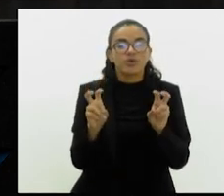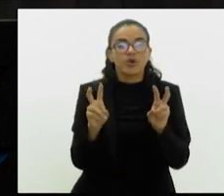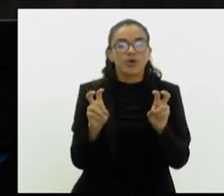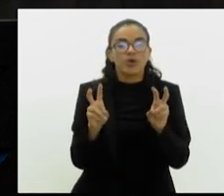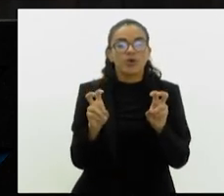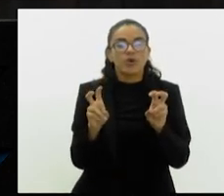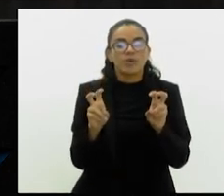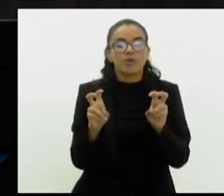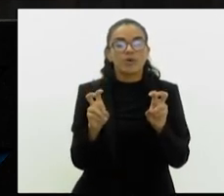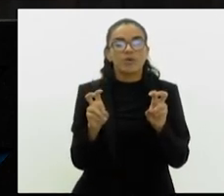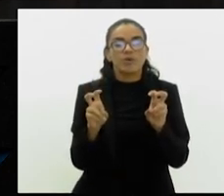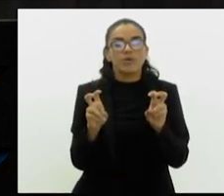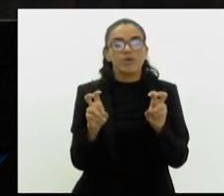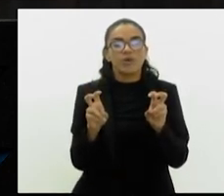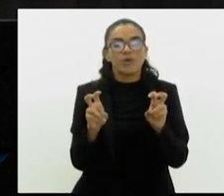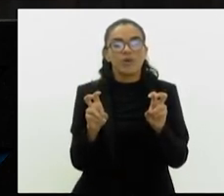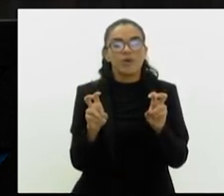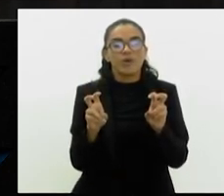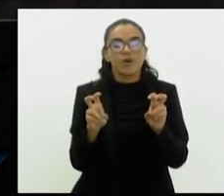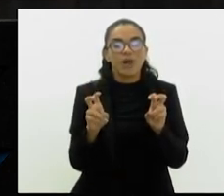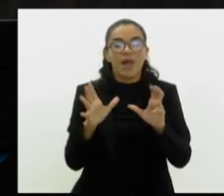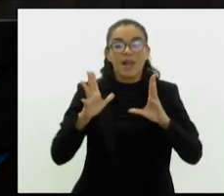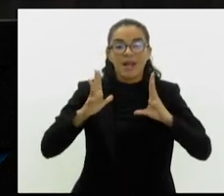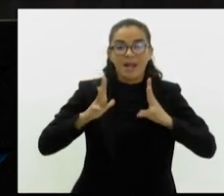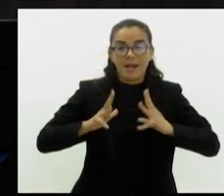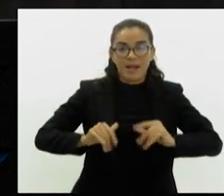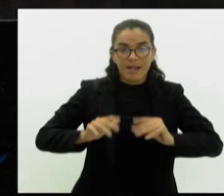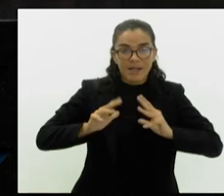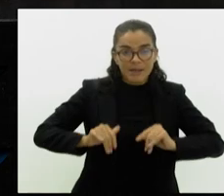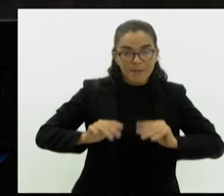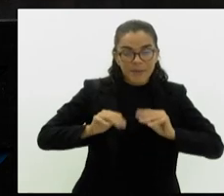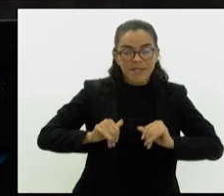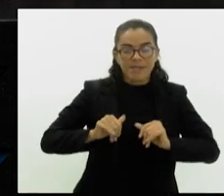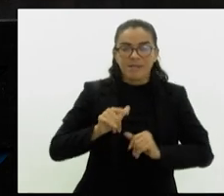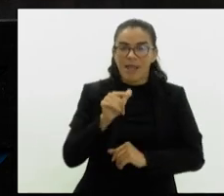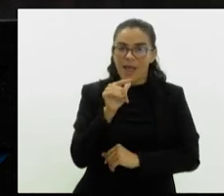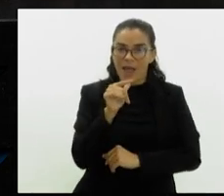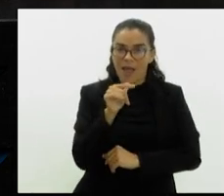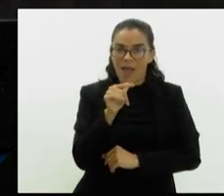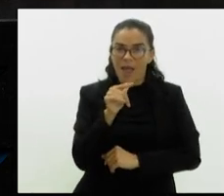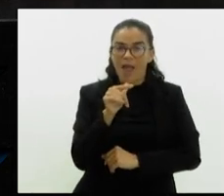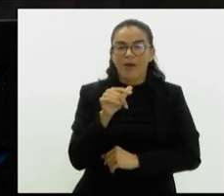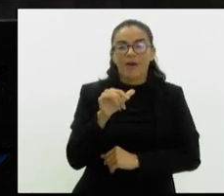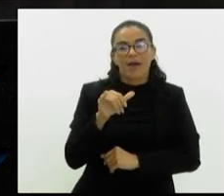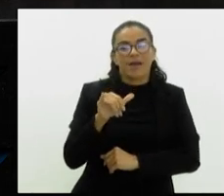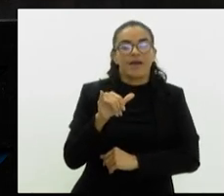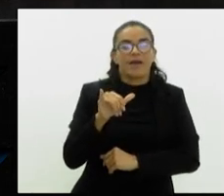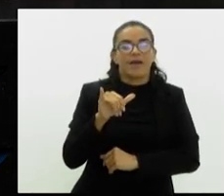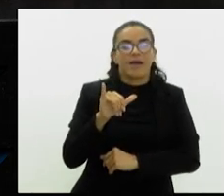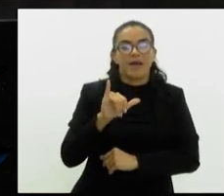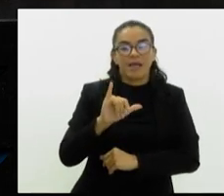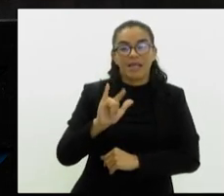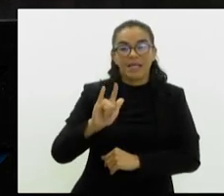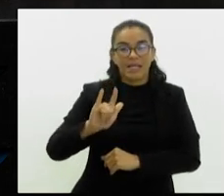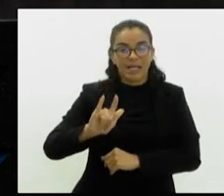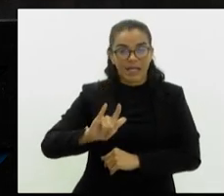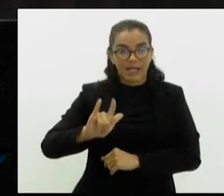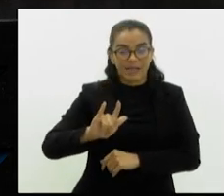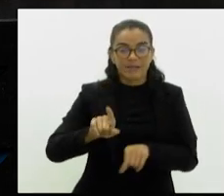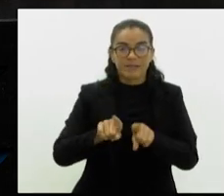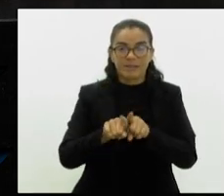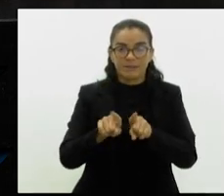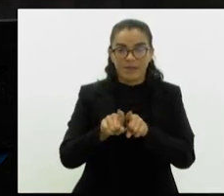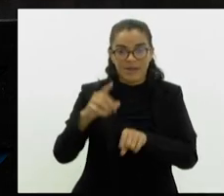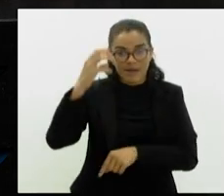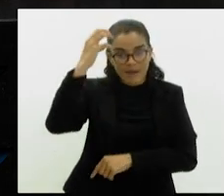à questão do saneamento da Ilha Grande na minha cidade em Angra do jez desde que eu